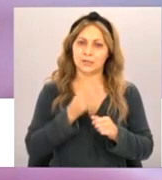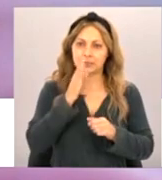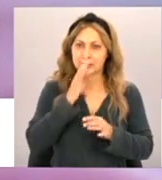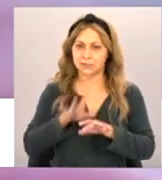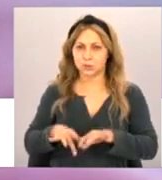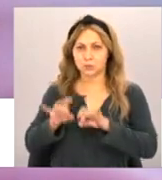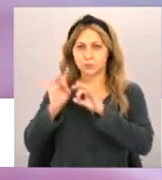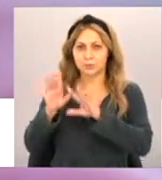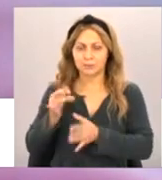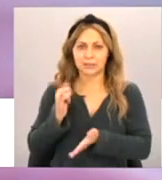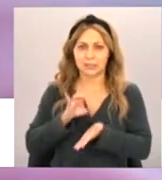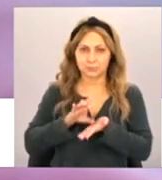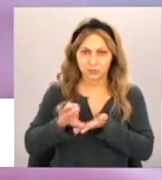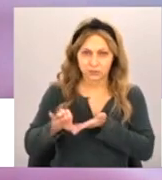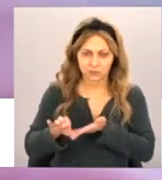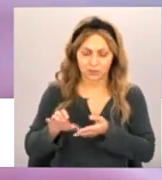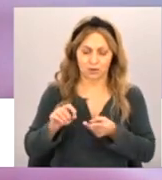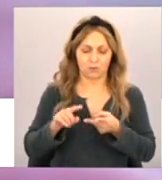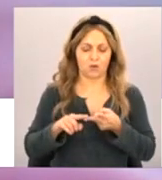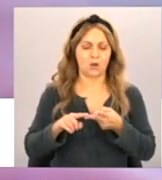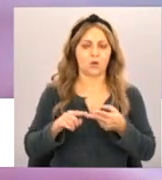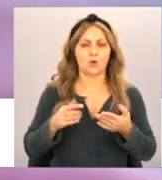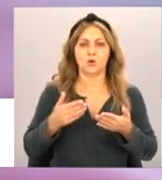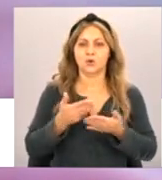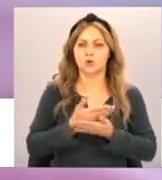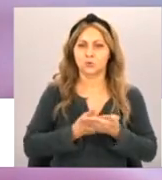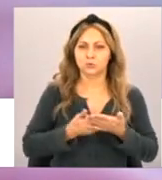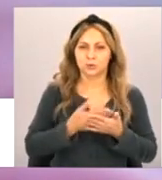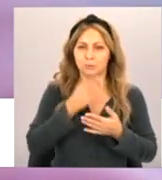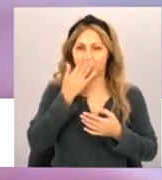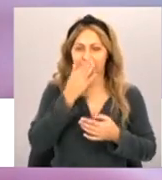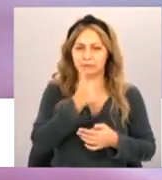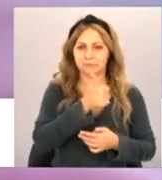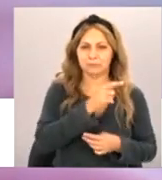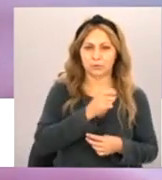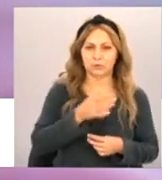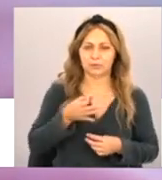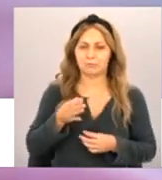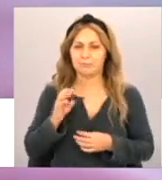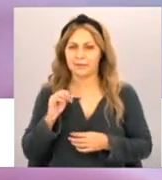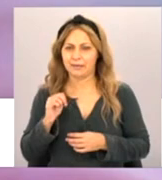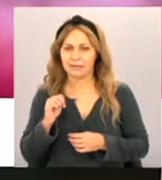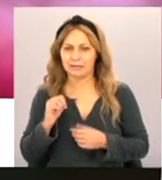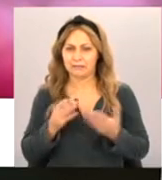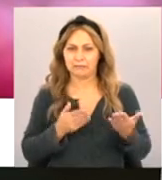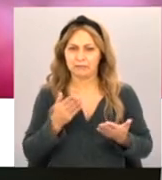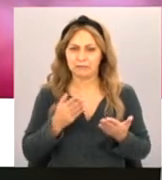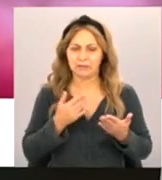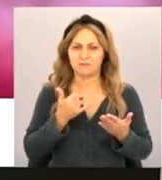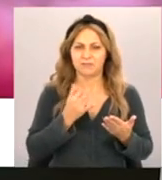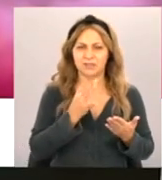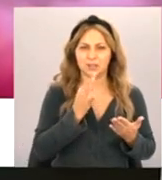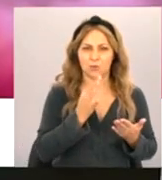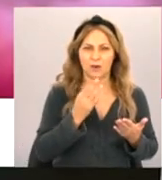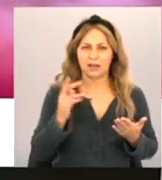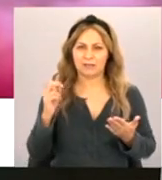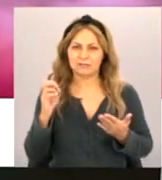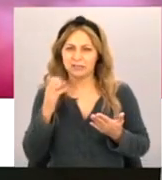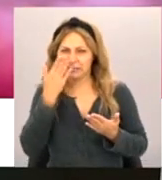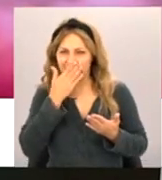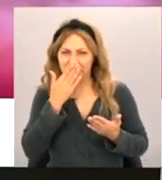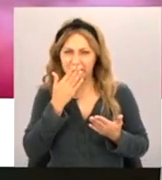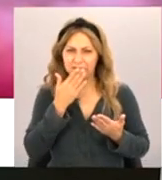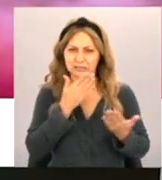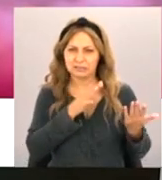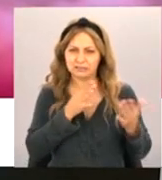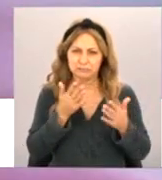despedimento em negociações parece que a diferença entre bloco E aí a certa altura dente 24 e 30 dias nós